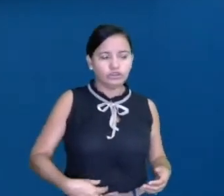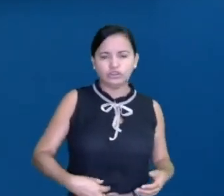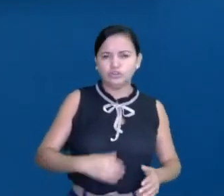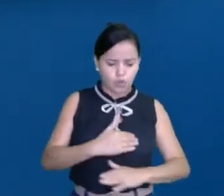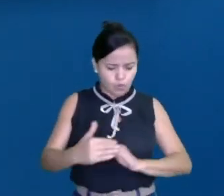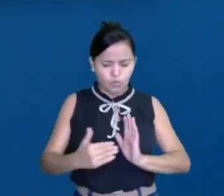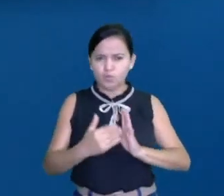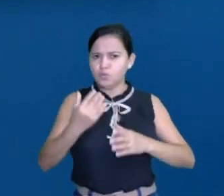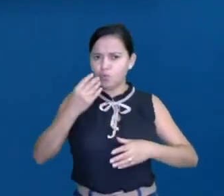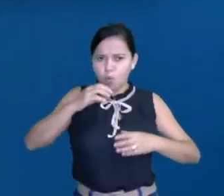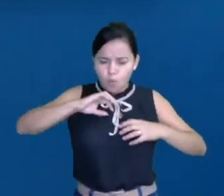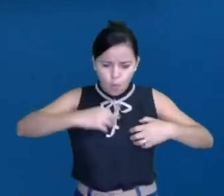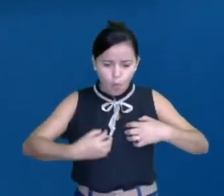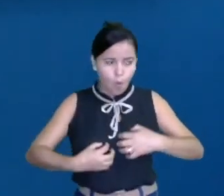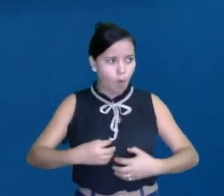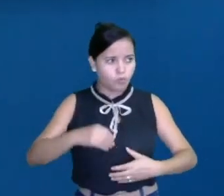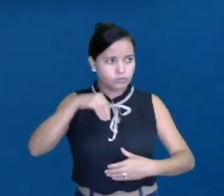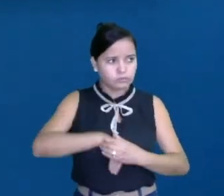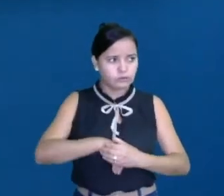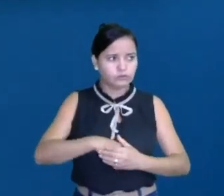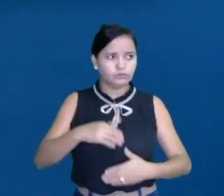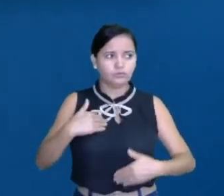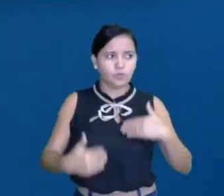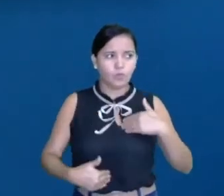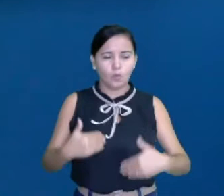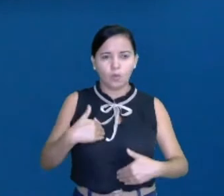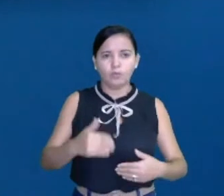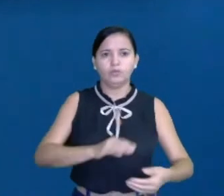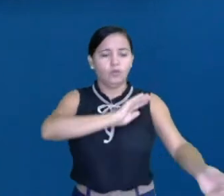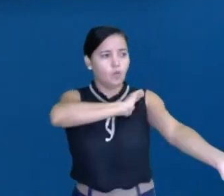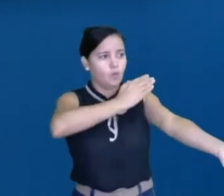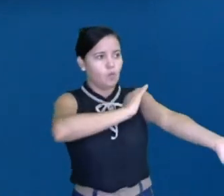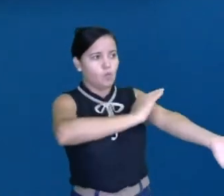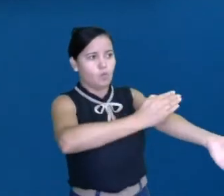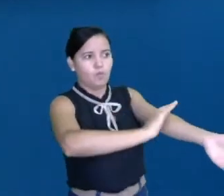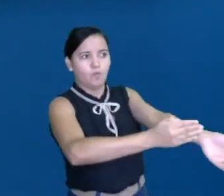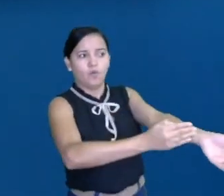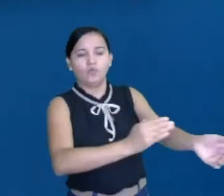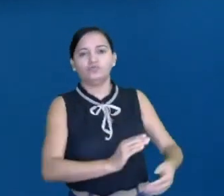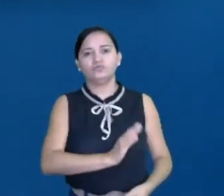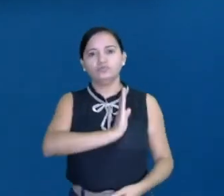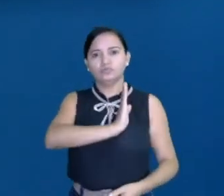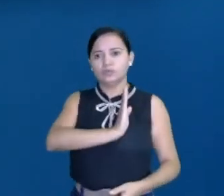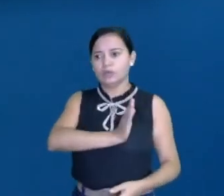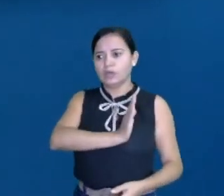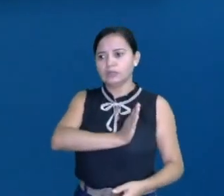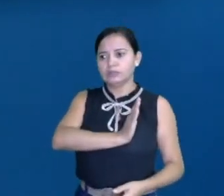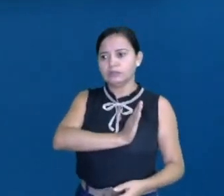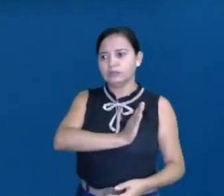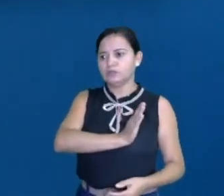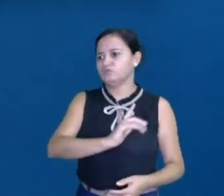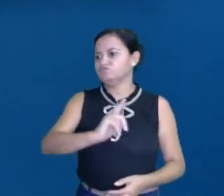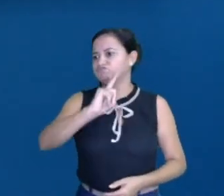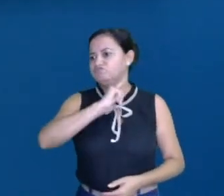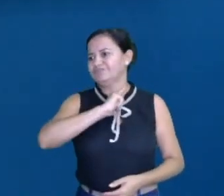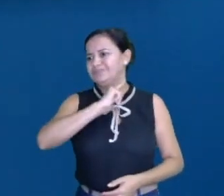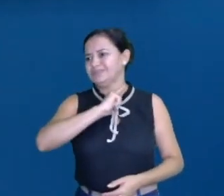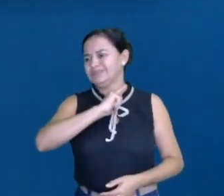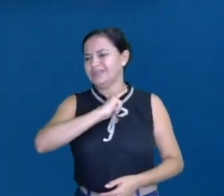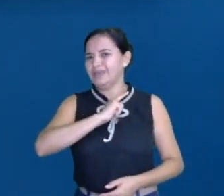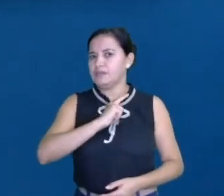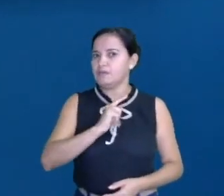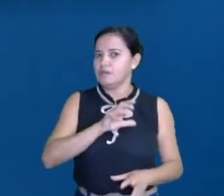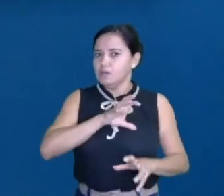os nossos órgãos. Portanto, o músculo estriado cardíaco, ele possui uma